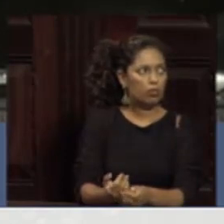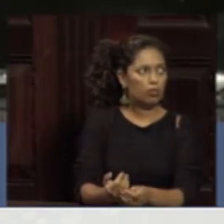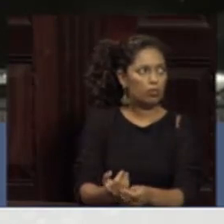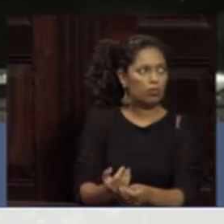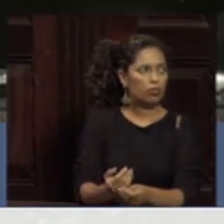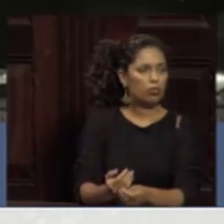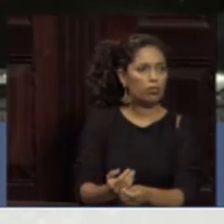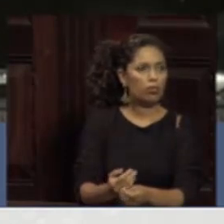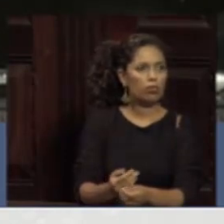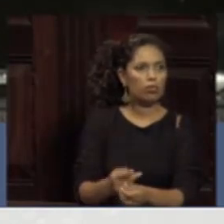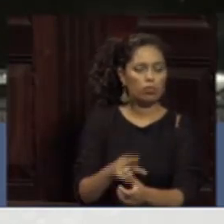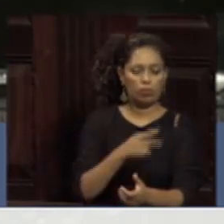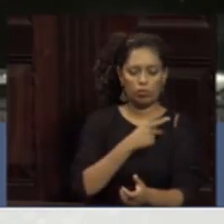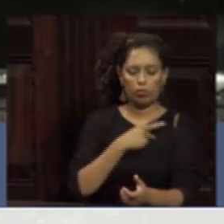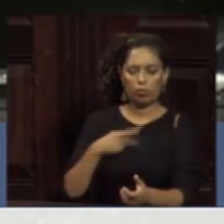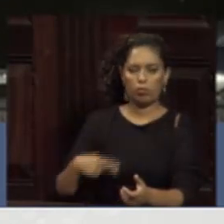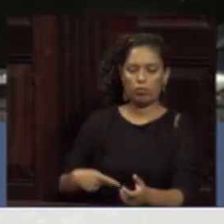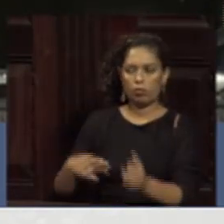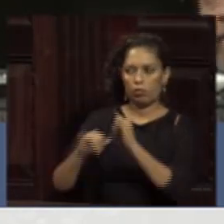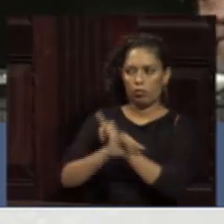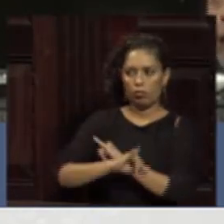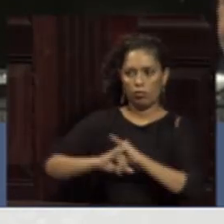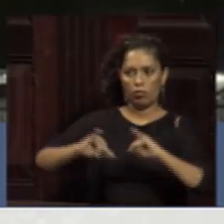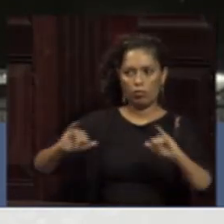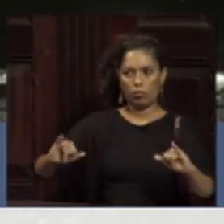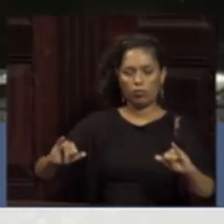a presidência anuncia